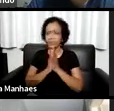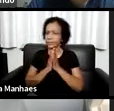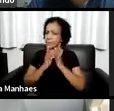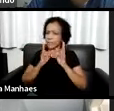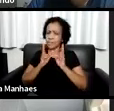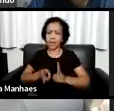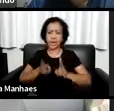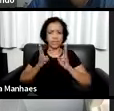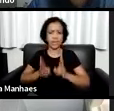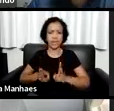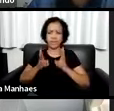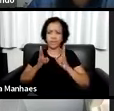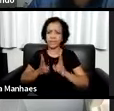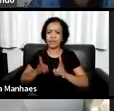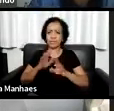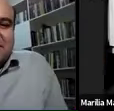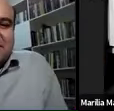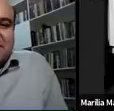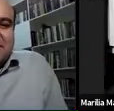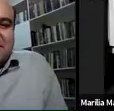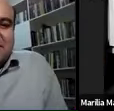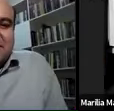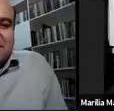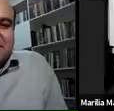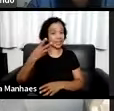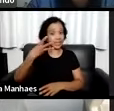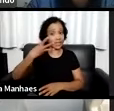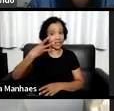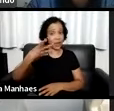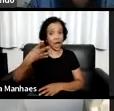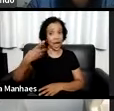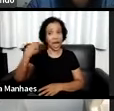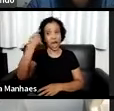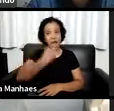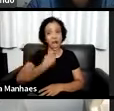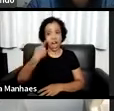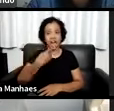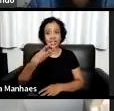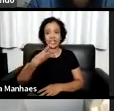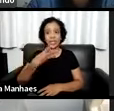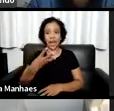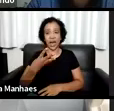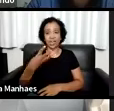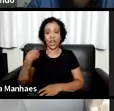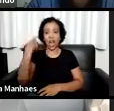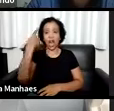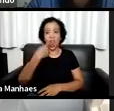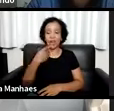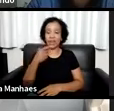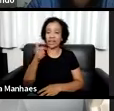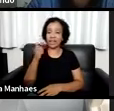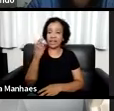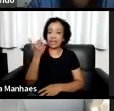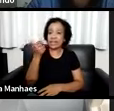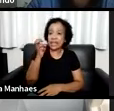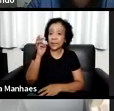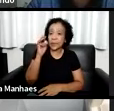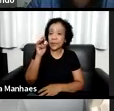durante 34 horas e 15 minutos, horas consecutivas, o povo de